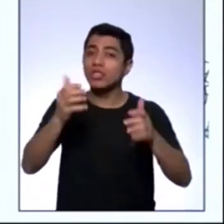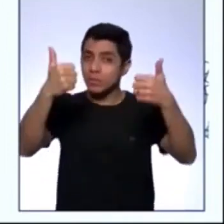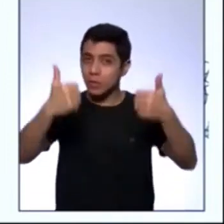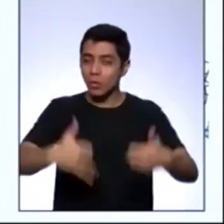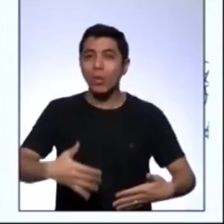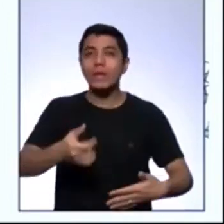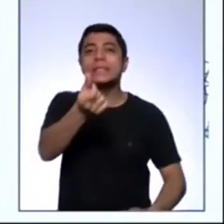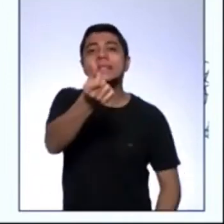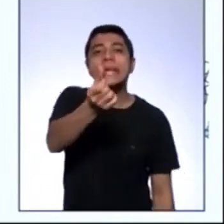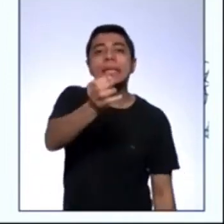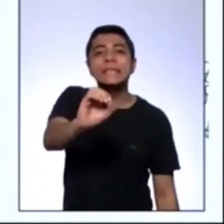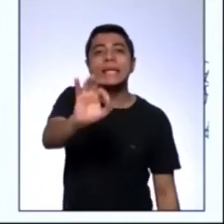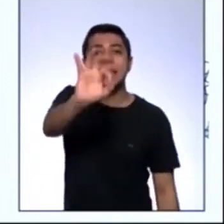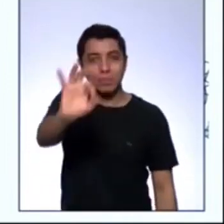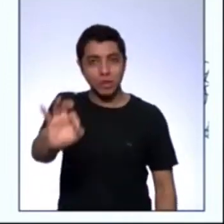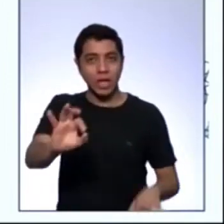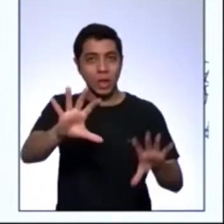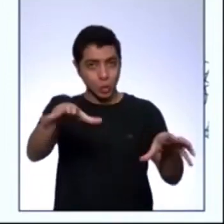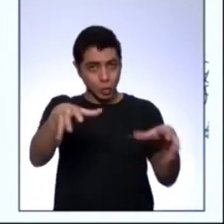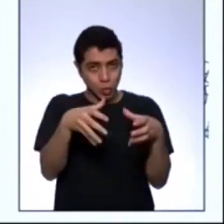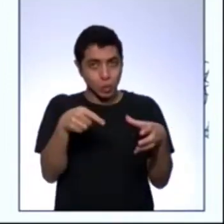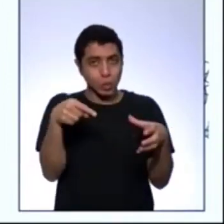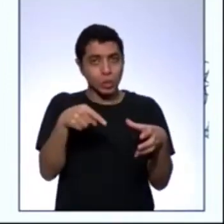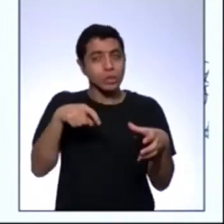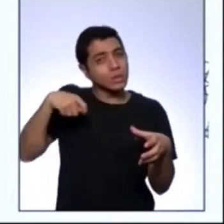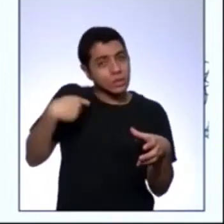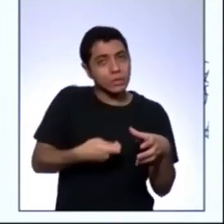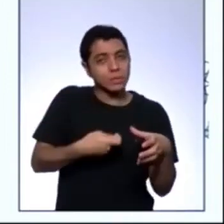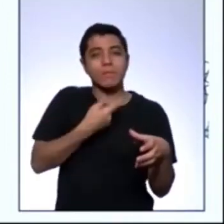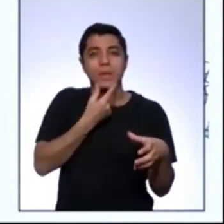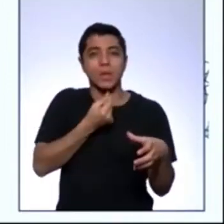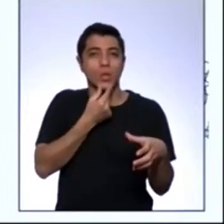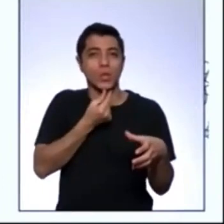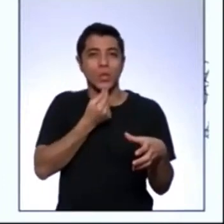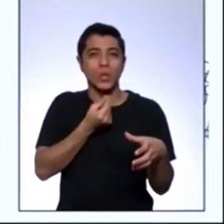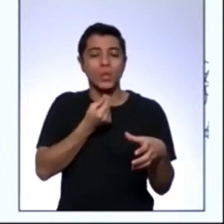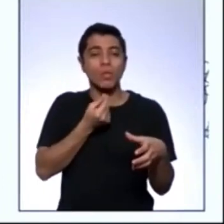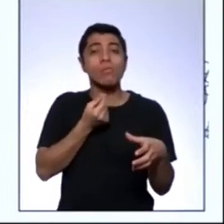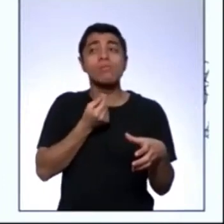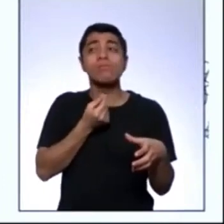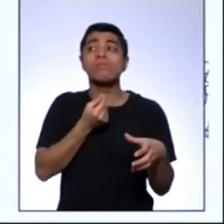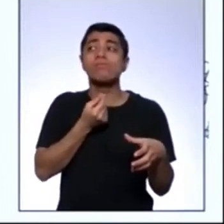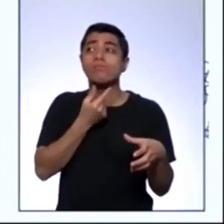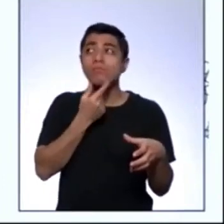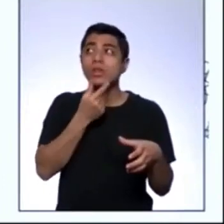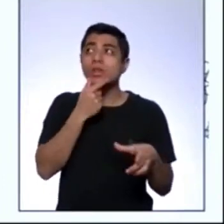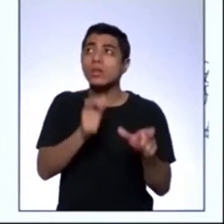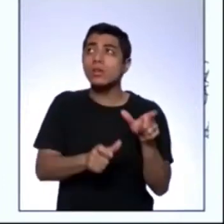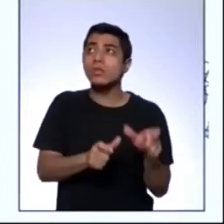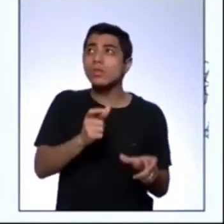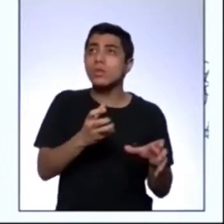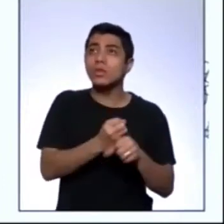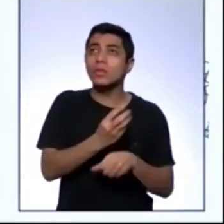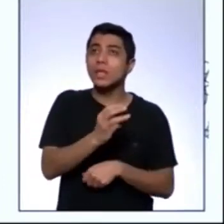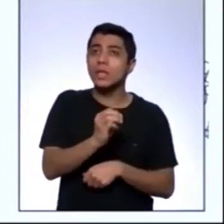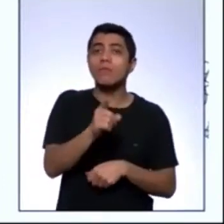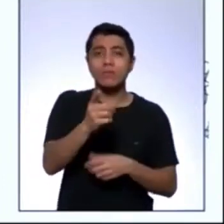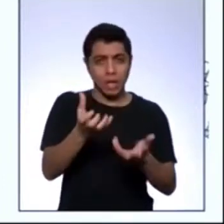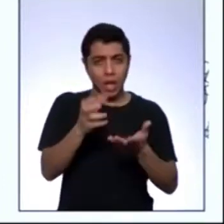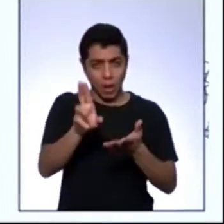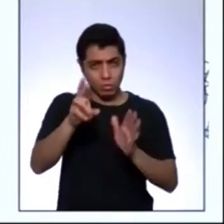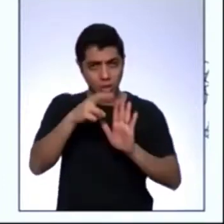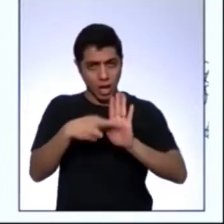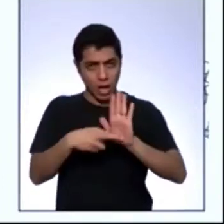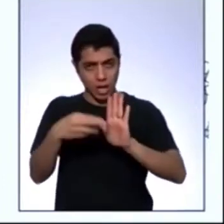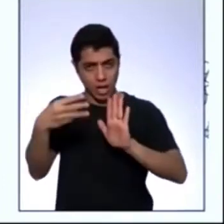alunos é de meninos o que nos dá 30 30 meninos aí você vai querer fazer regra de três